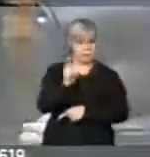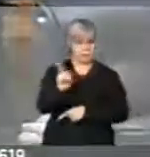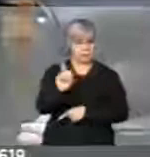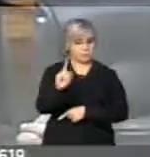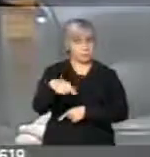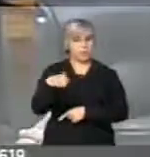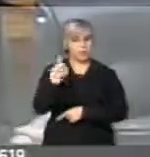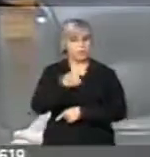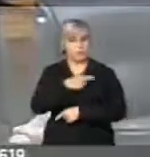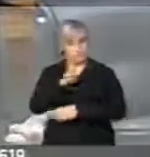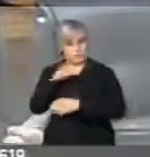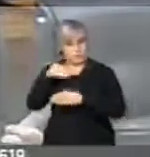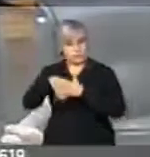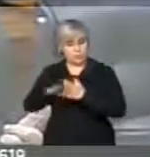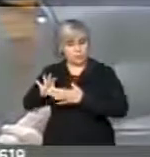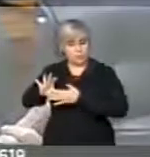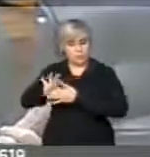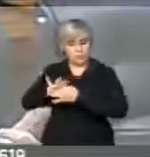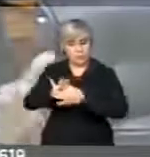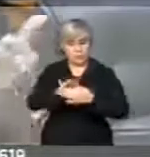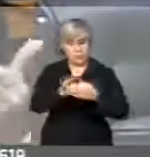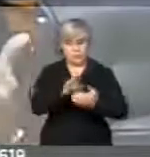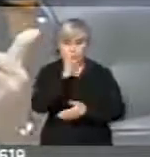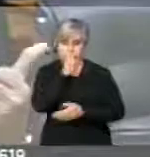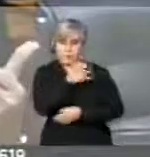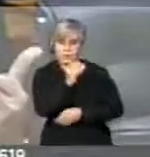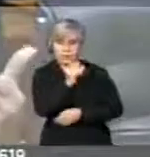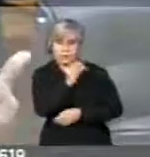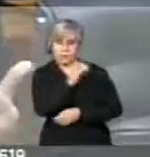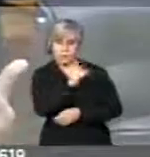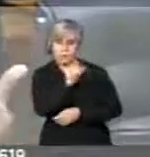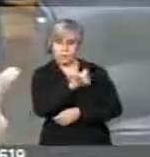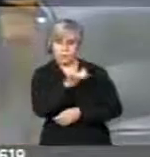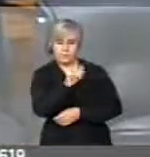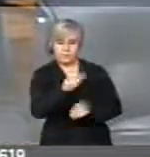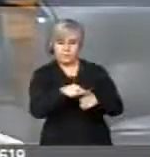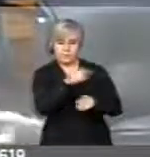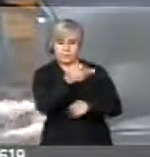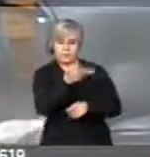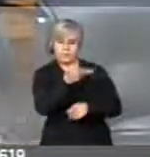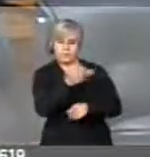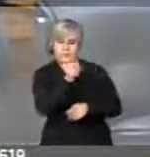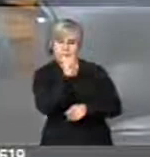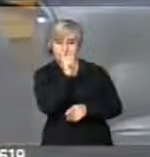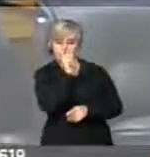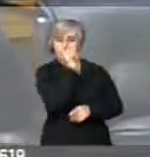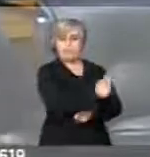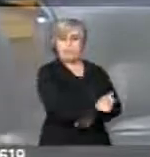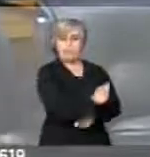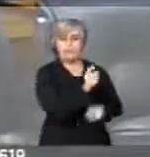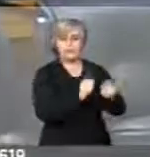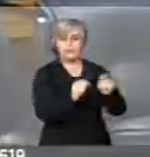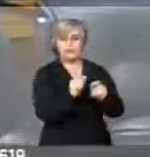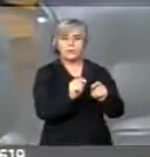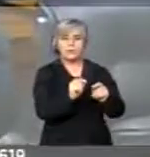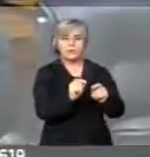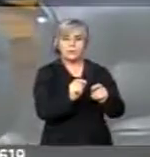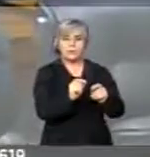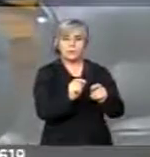contexto da ofensa. Ele quis atingir mesmo, são aqueles que engolem ele